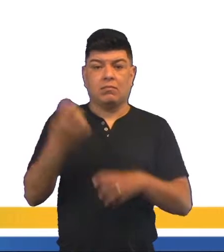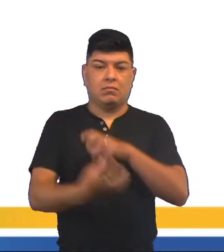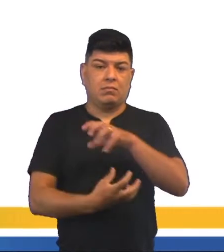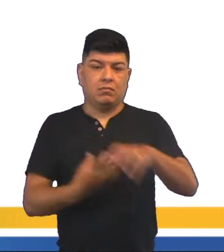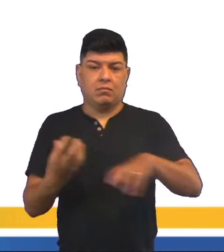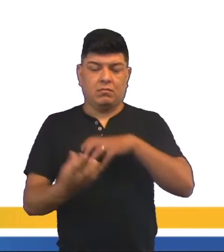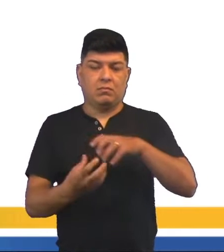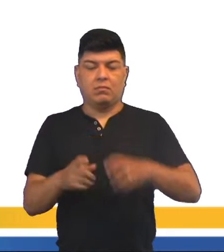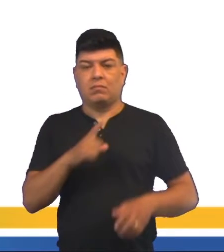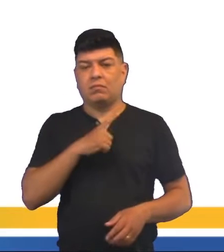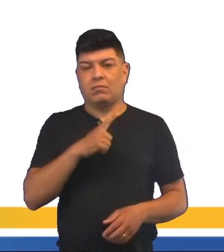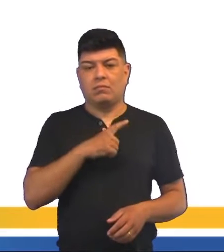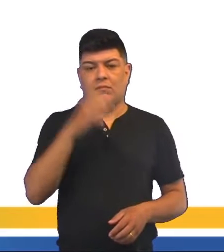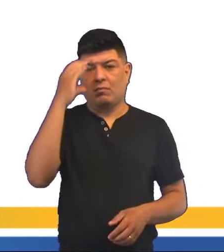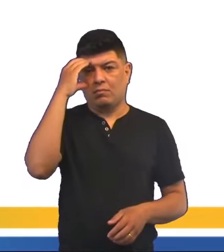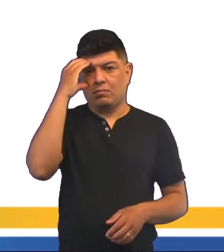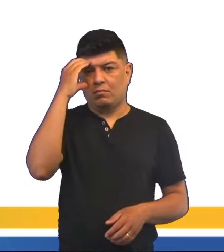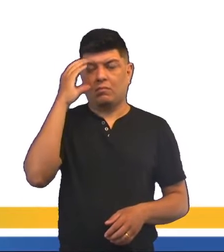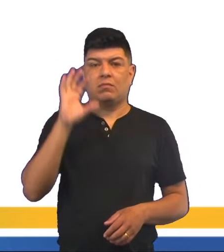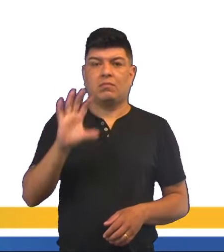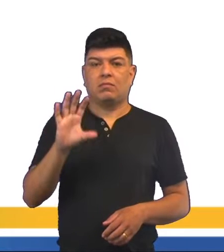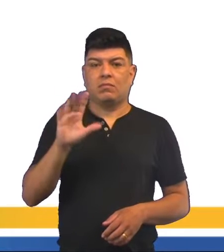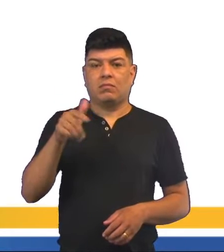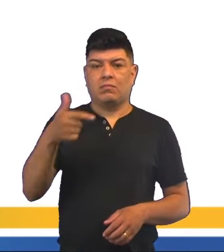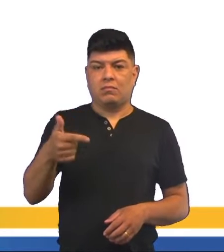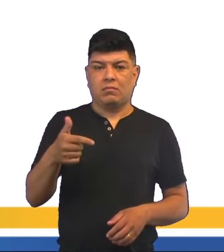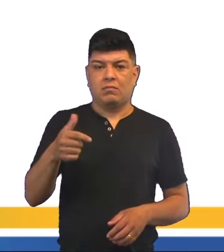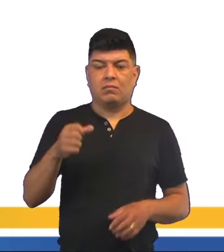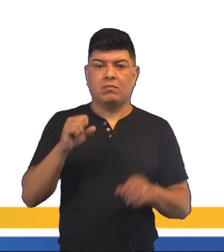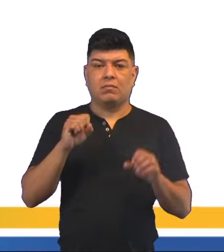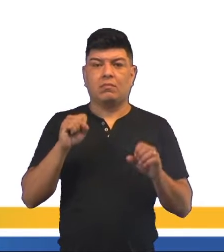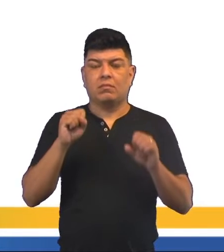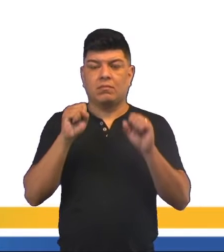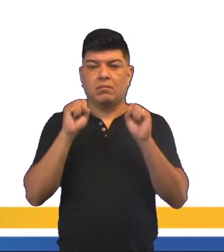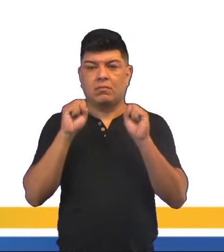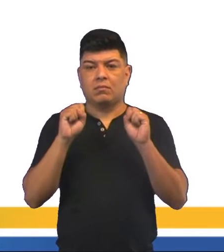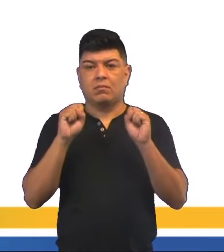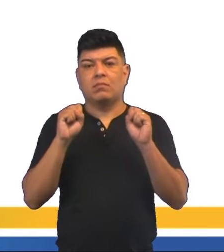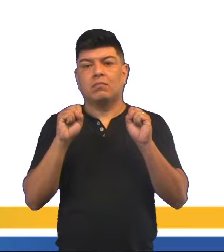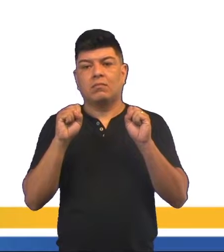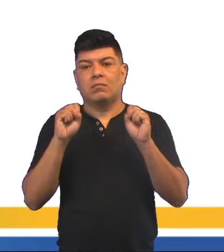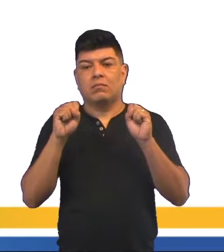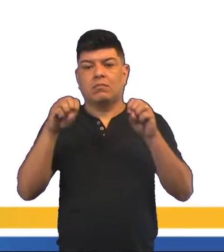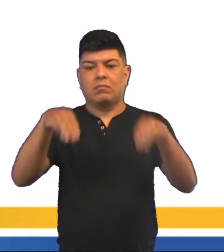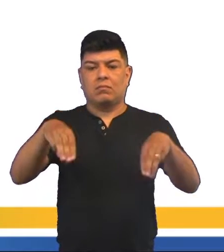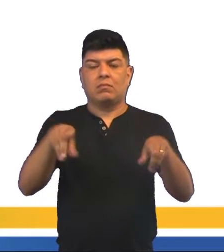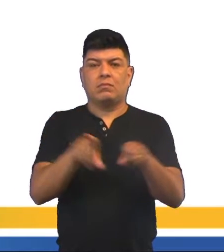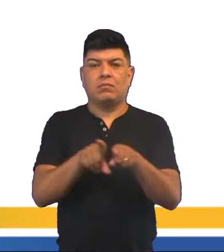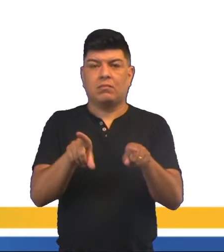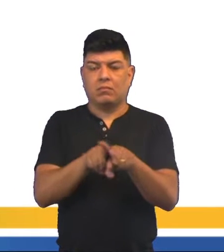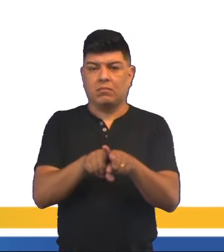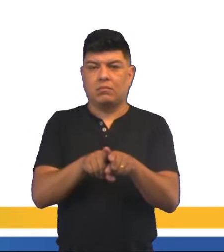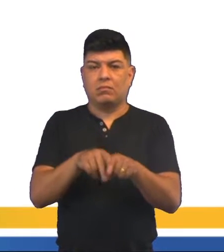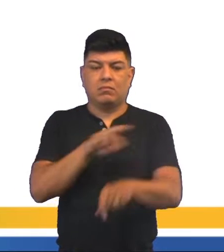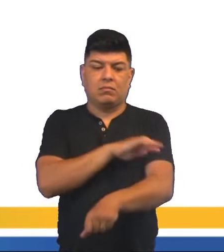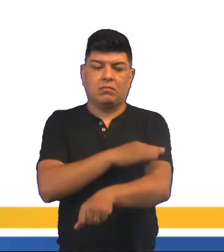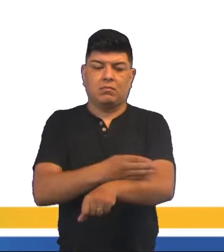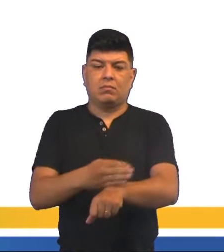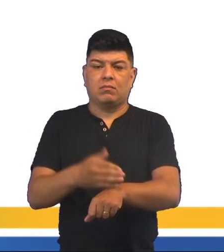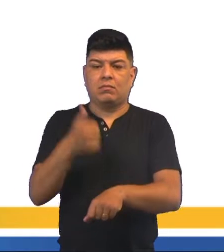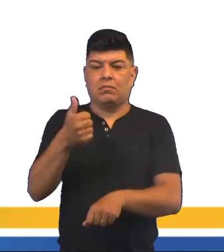revolta autonomista, né, em Cruzeiro do Sul, sendo seguida por Sena Madureira em 1912 e em Rio Branco, né, em